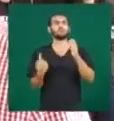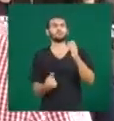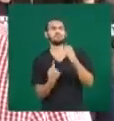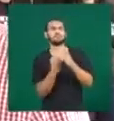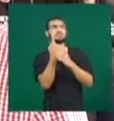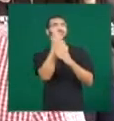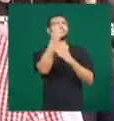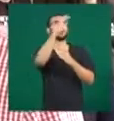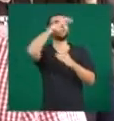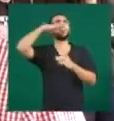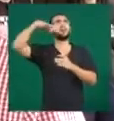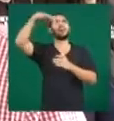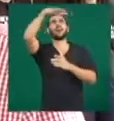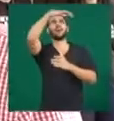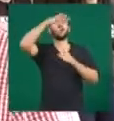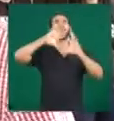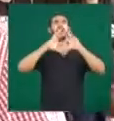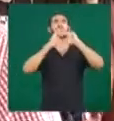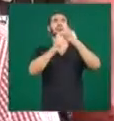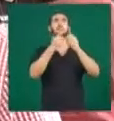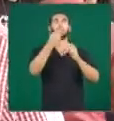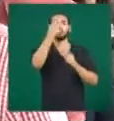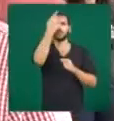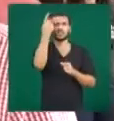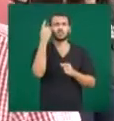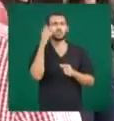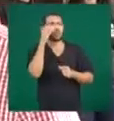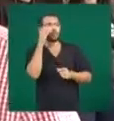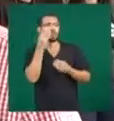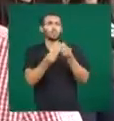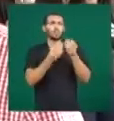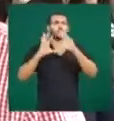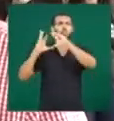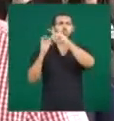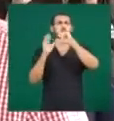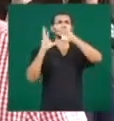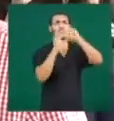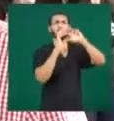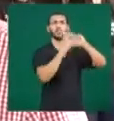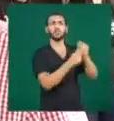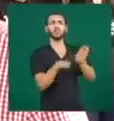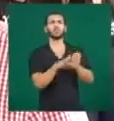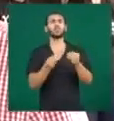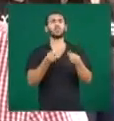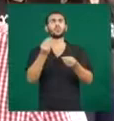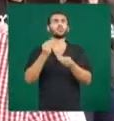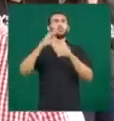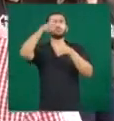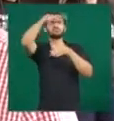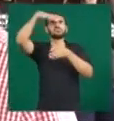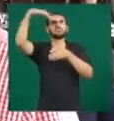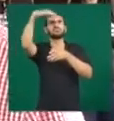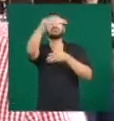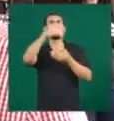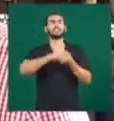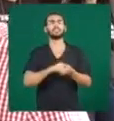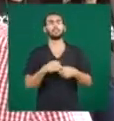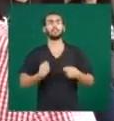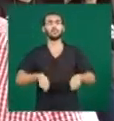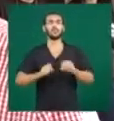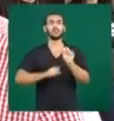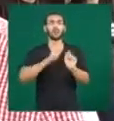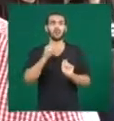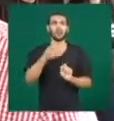têm uma curiosidade muito grande sobre como o nosso universo, sobre o espaço. E então eu acredito que é importante despertar